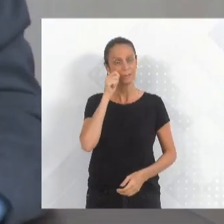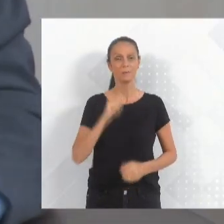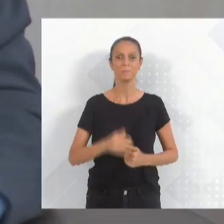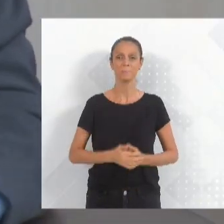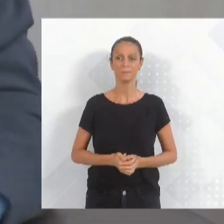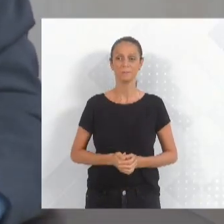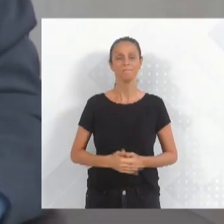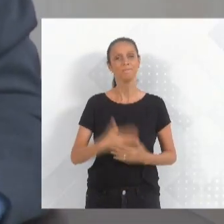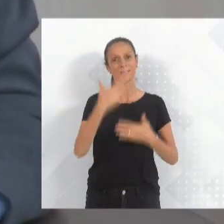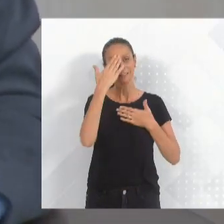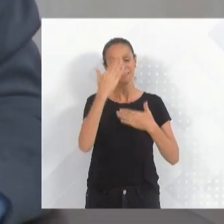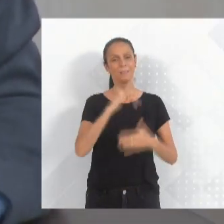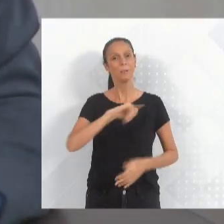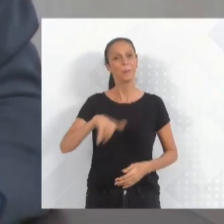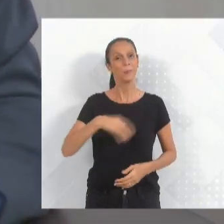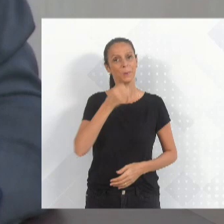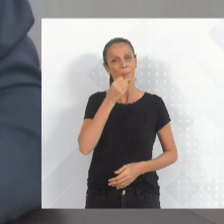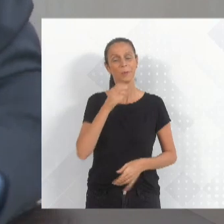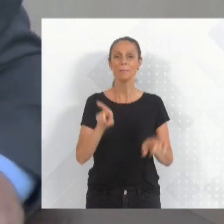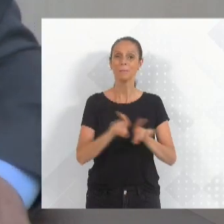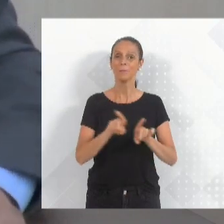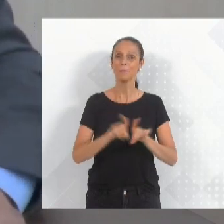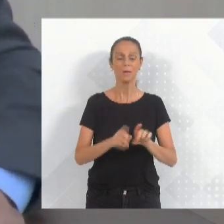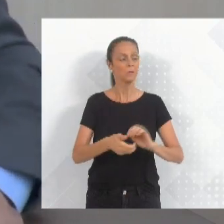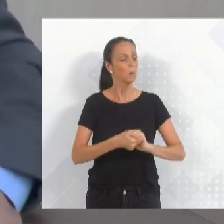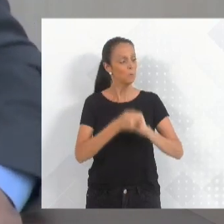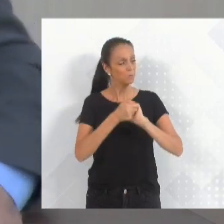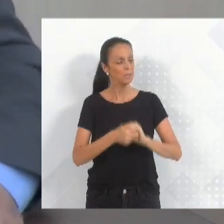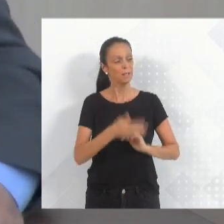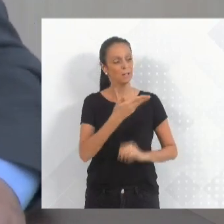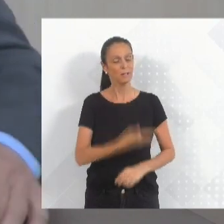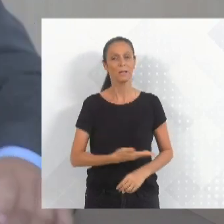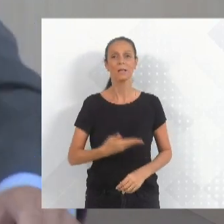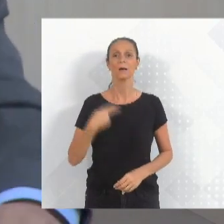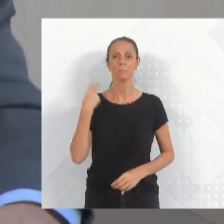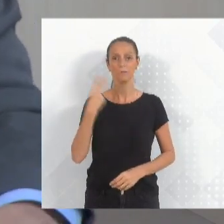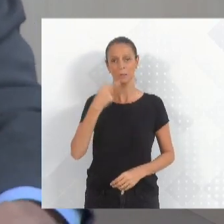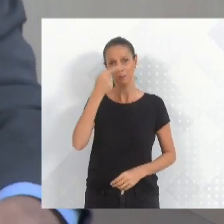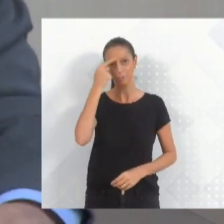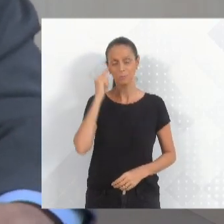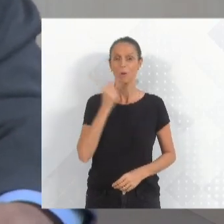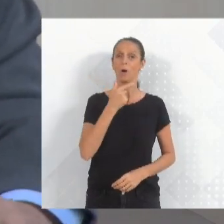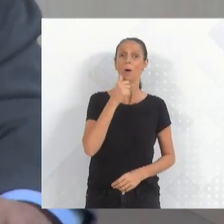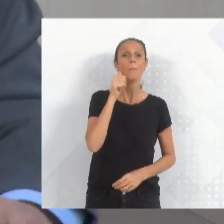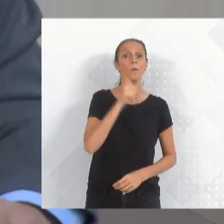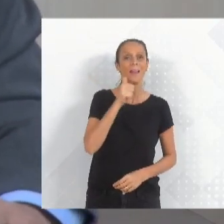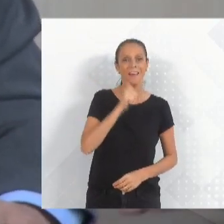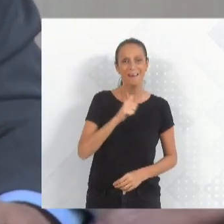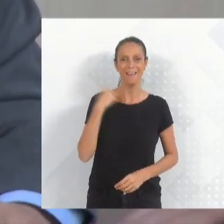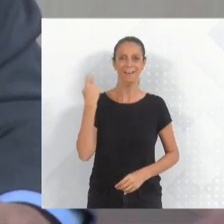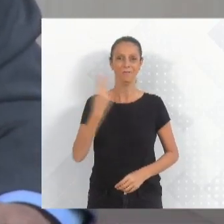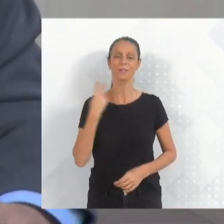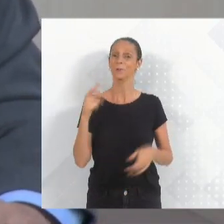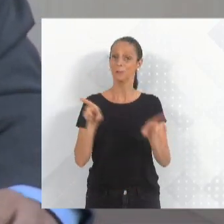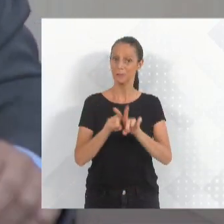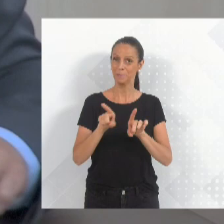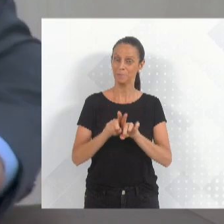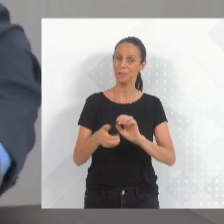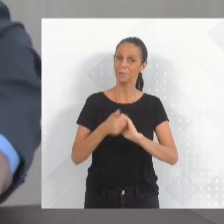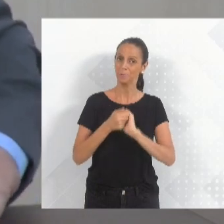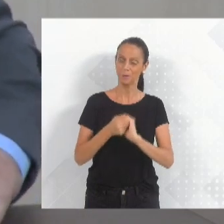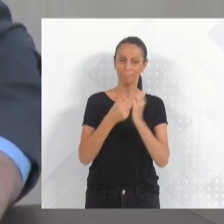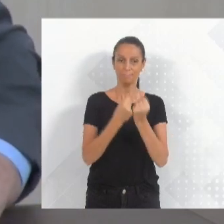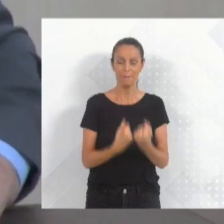pela oportunidade, cumprimentar o autor do requerimento, as senhoras vereadoras e a